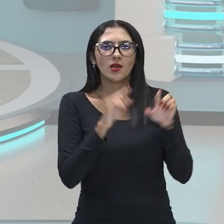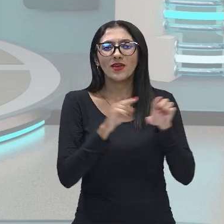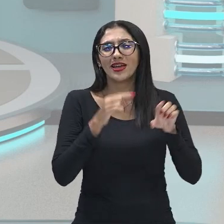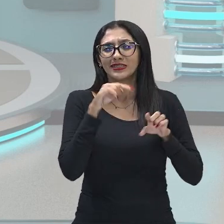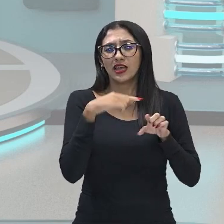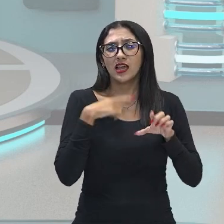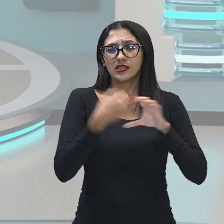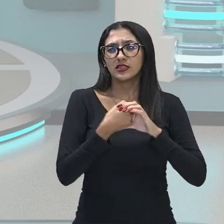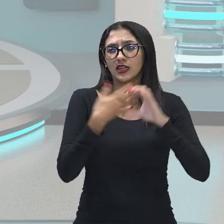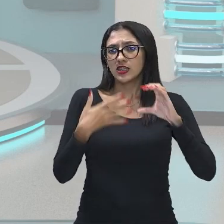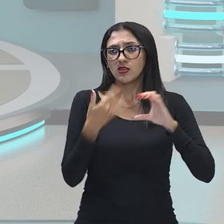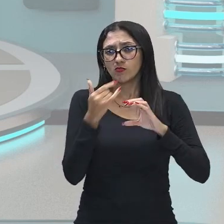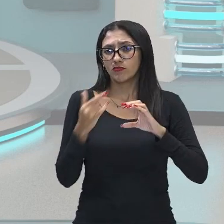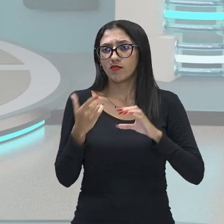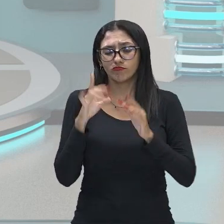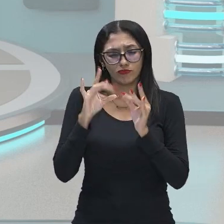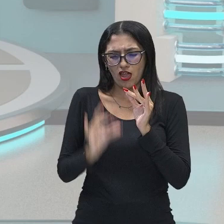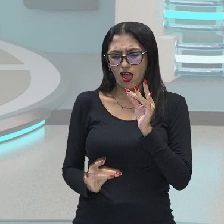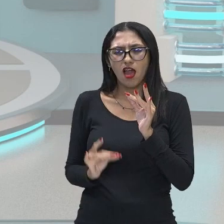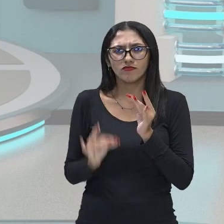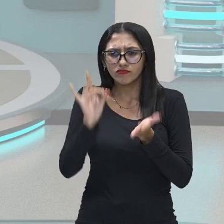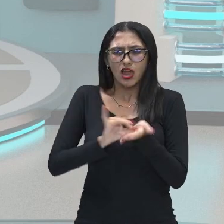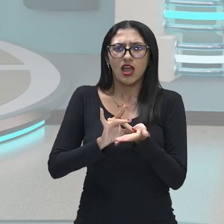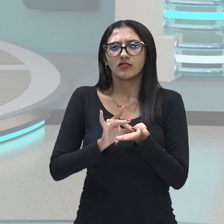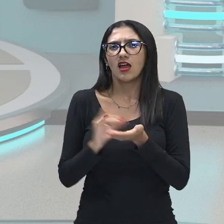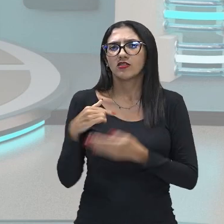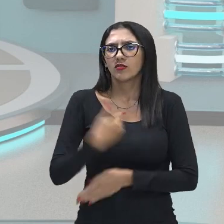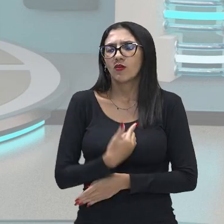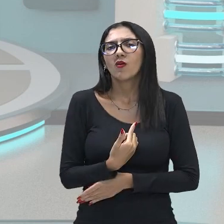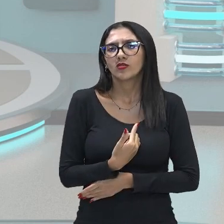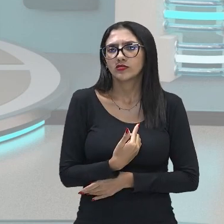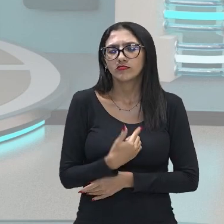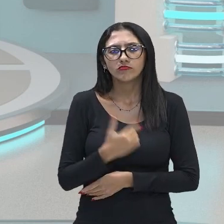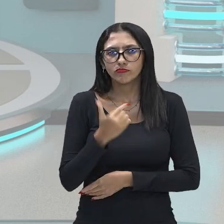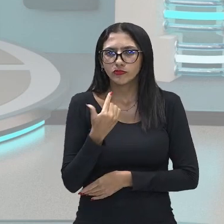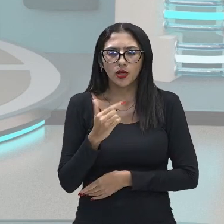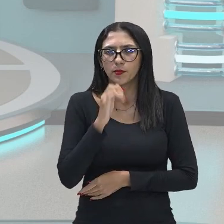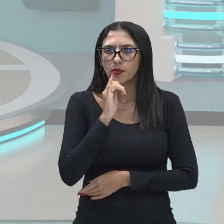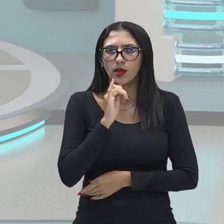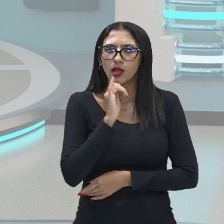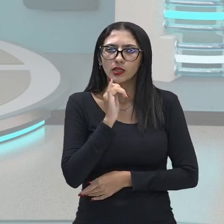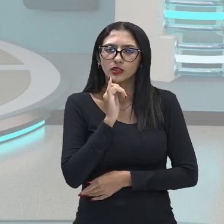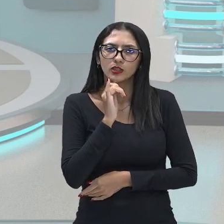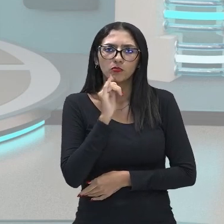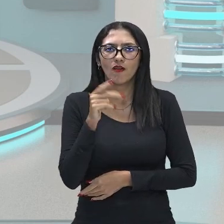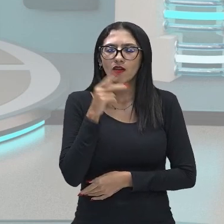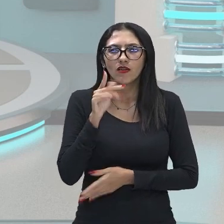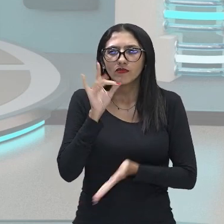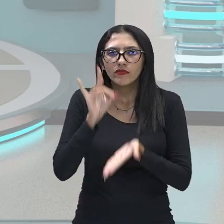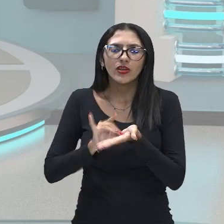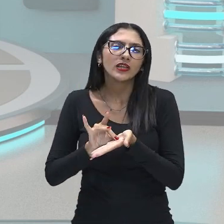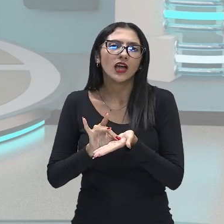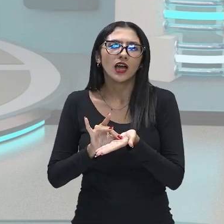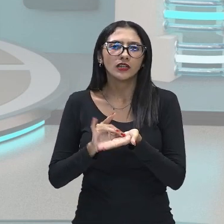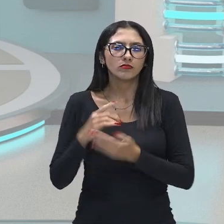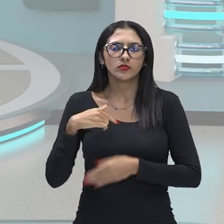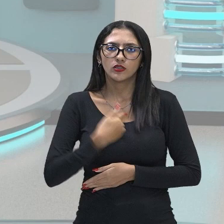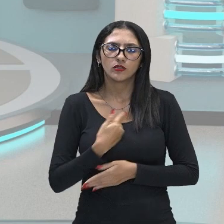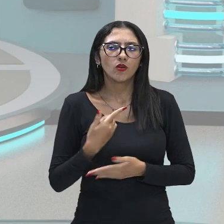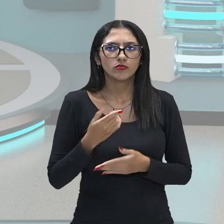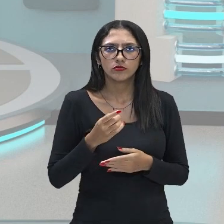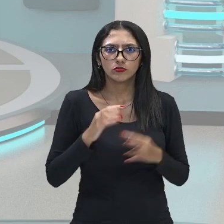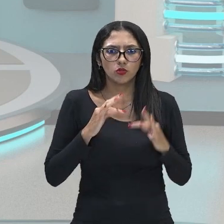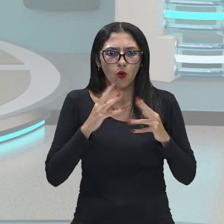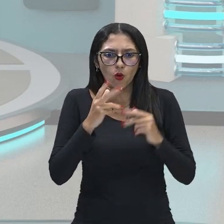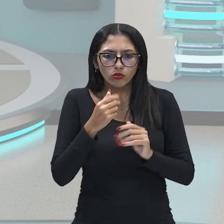não não nos definem não não dizem quem somos não não eh eh expressam a nossa completa